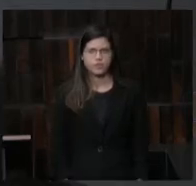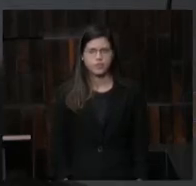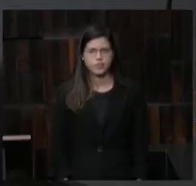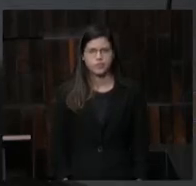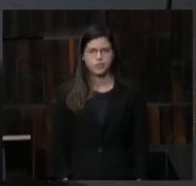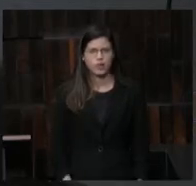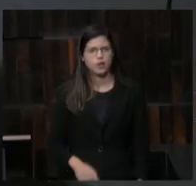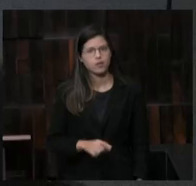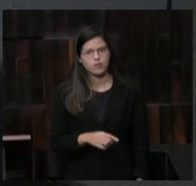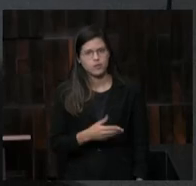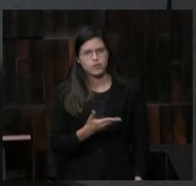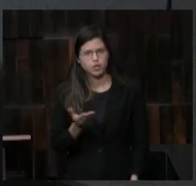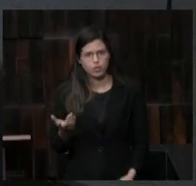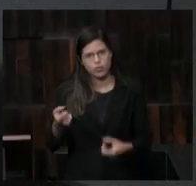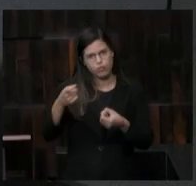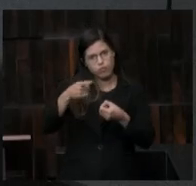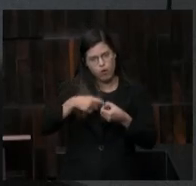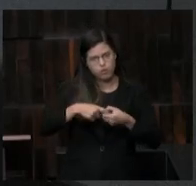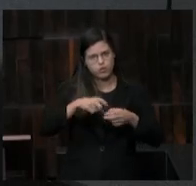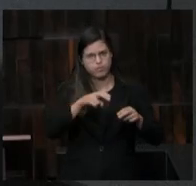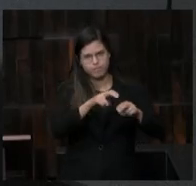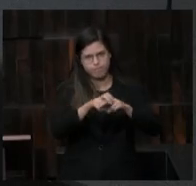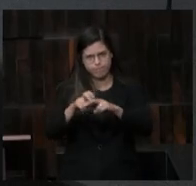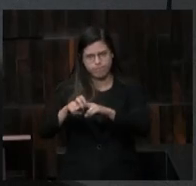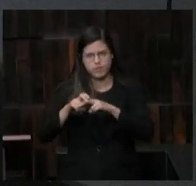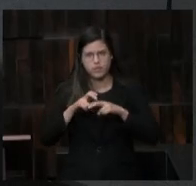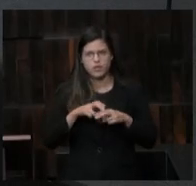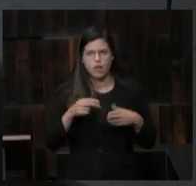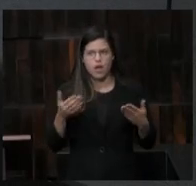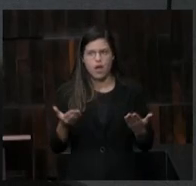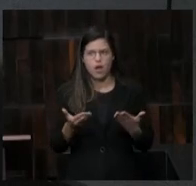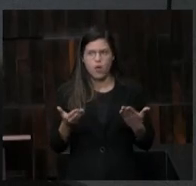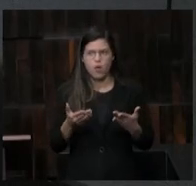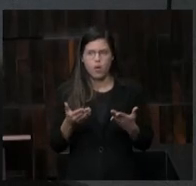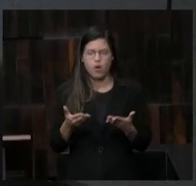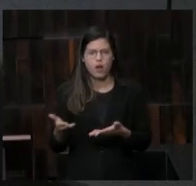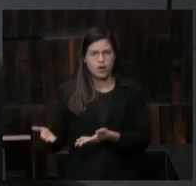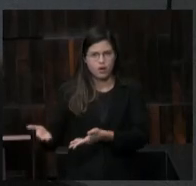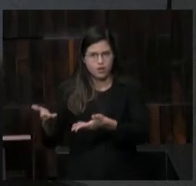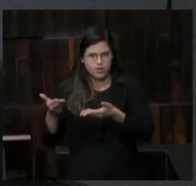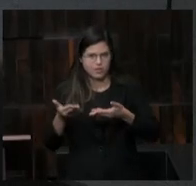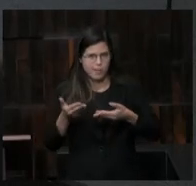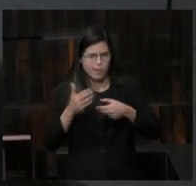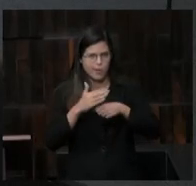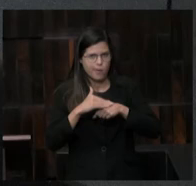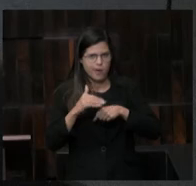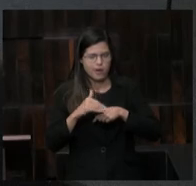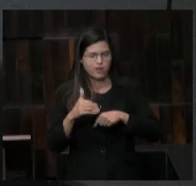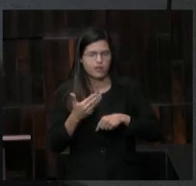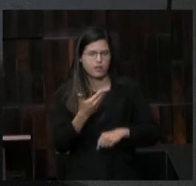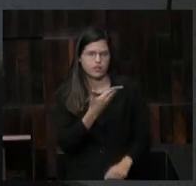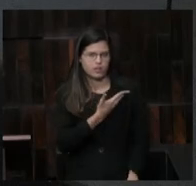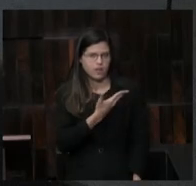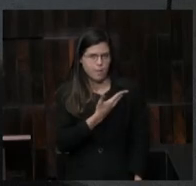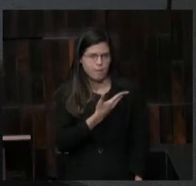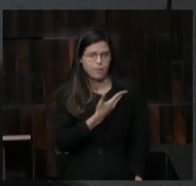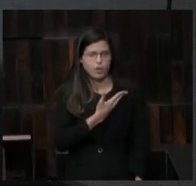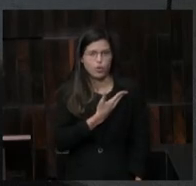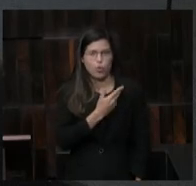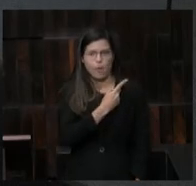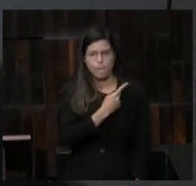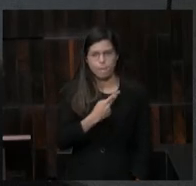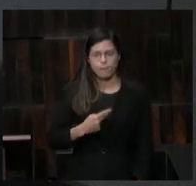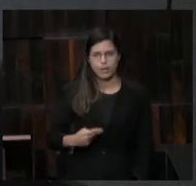vocês retornando aos seus lugares. A gente vai agora receber com todo carinho esse amigo e irmão, nosso